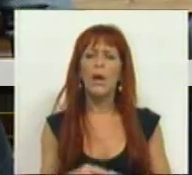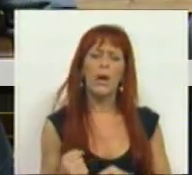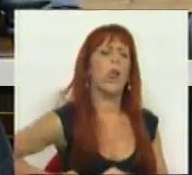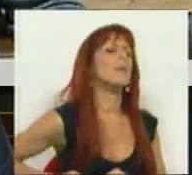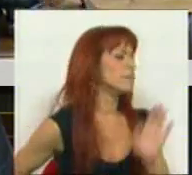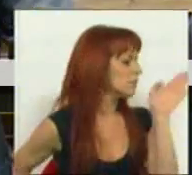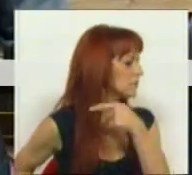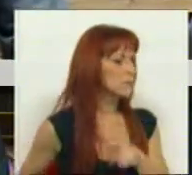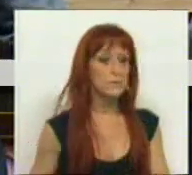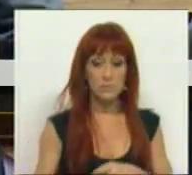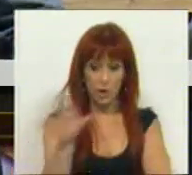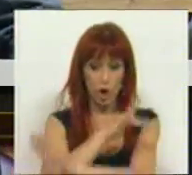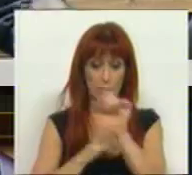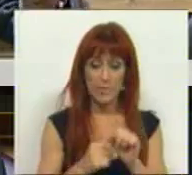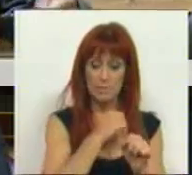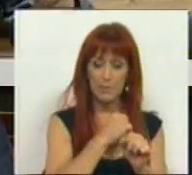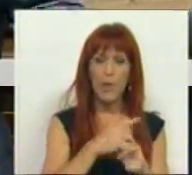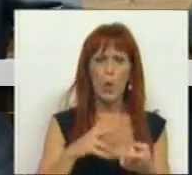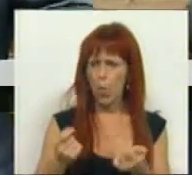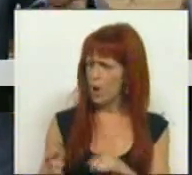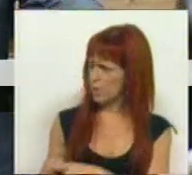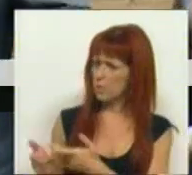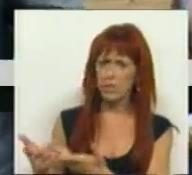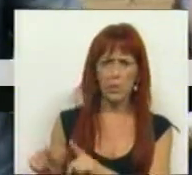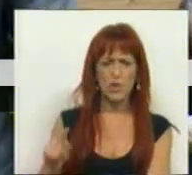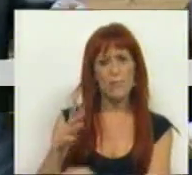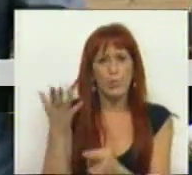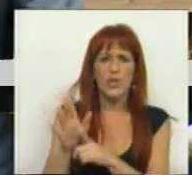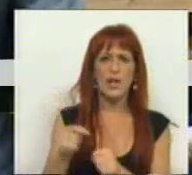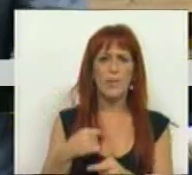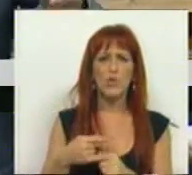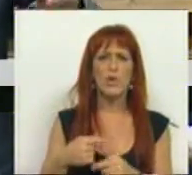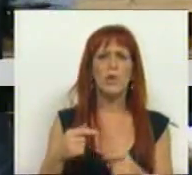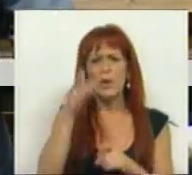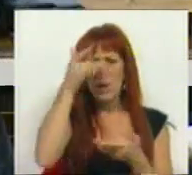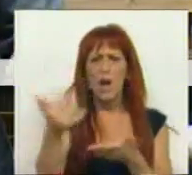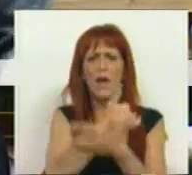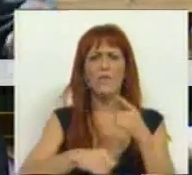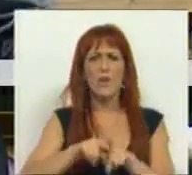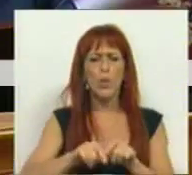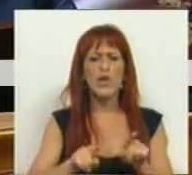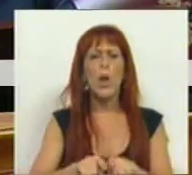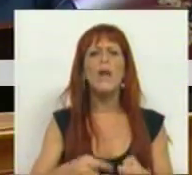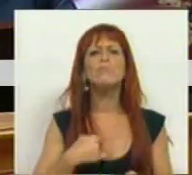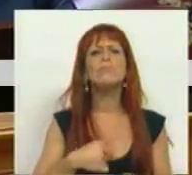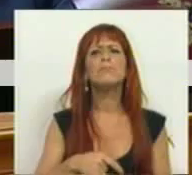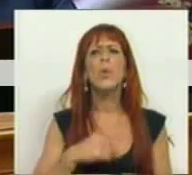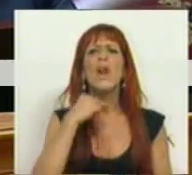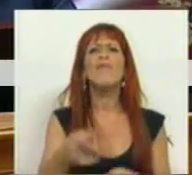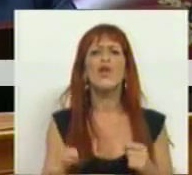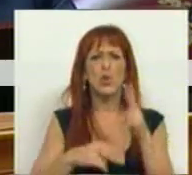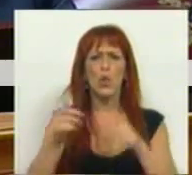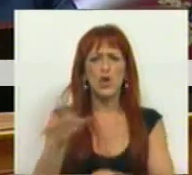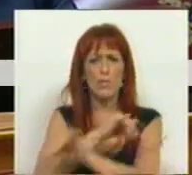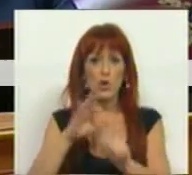as costas aos europeus quando eles queriam, por exemplo, nos referendos, ter uma voz na Constituição Europeia? O PSD